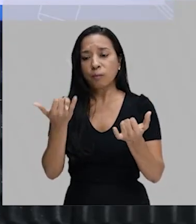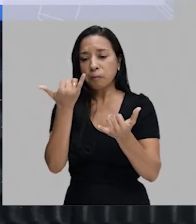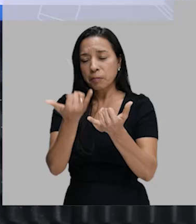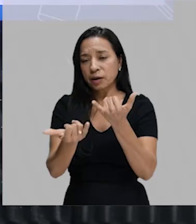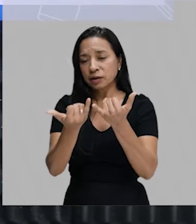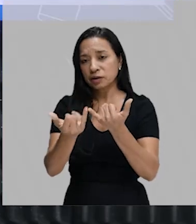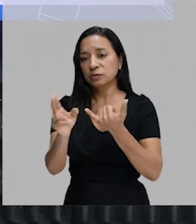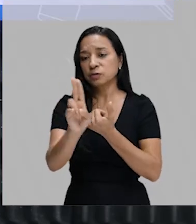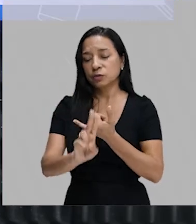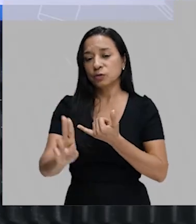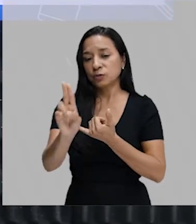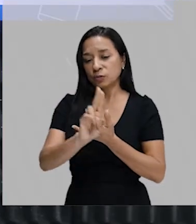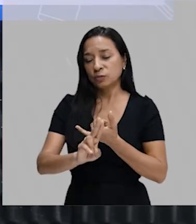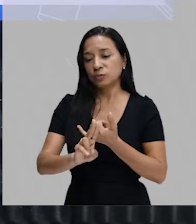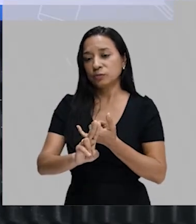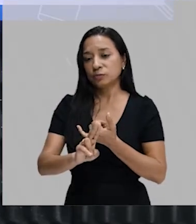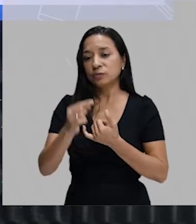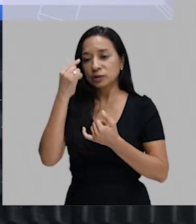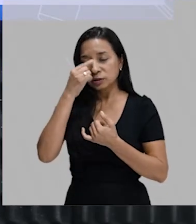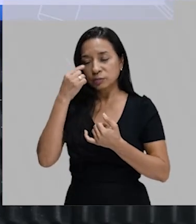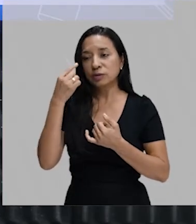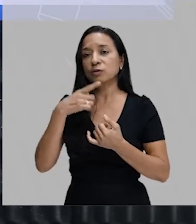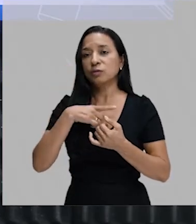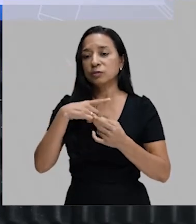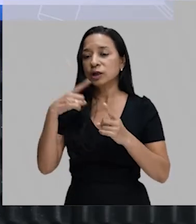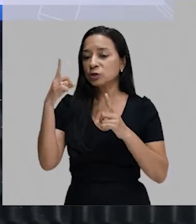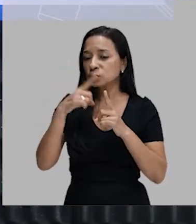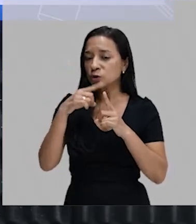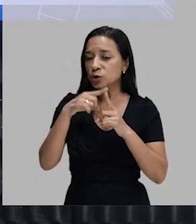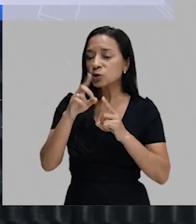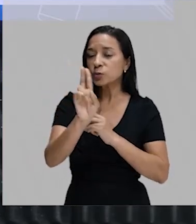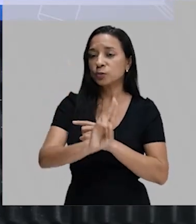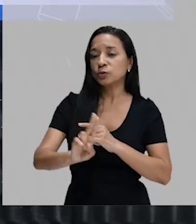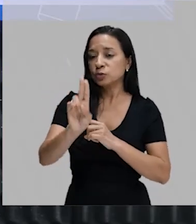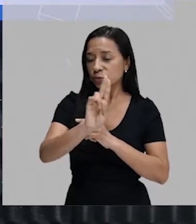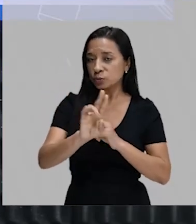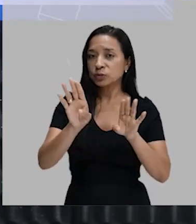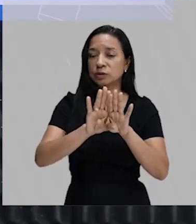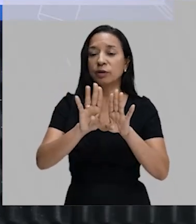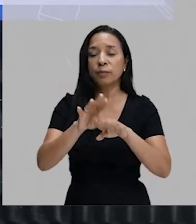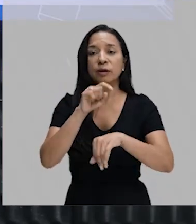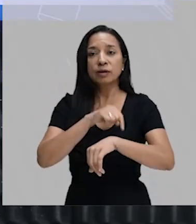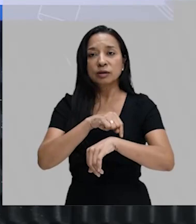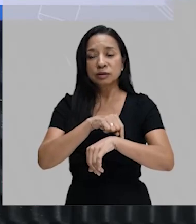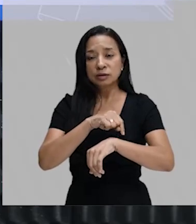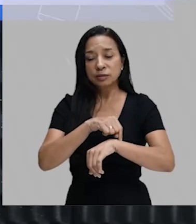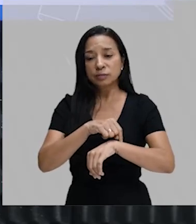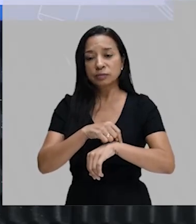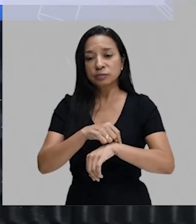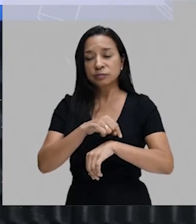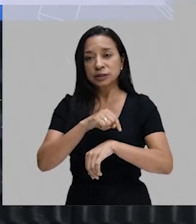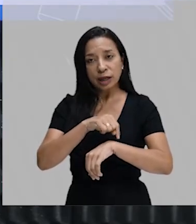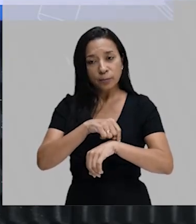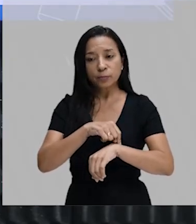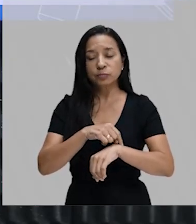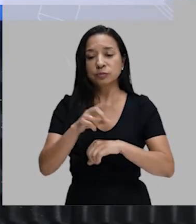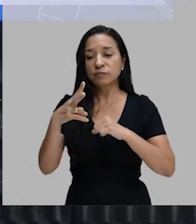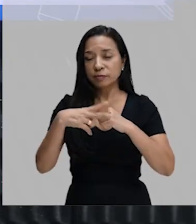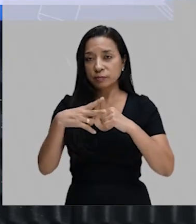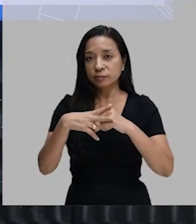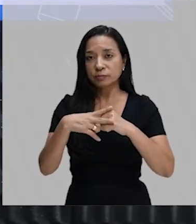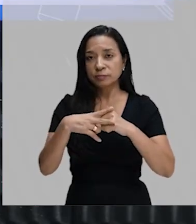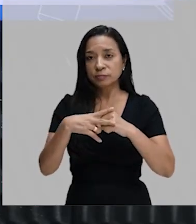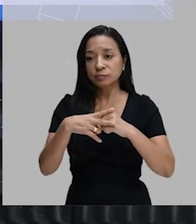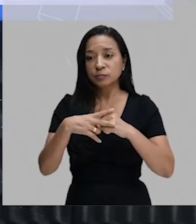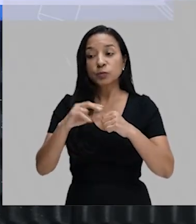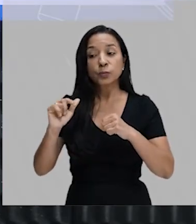muito mais tipos de conjugação, tá? E tempos verbais, desculpem, conjugação não, tem muito mais tempos